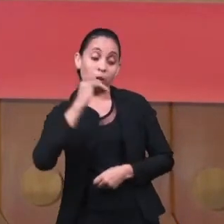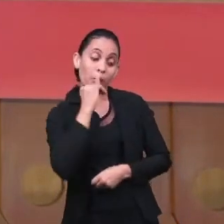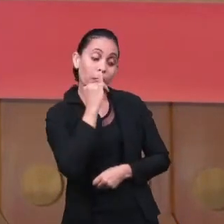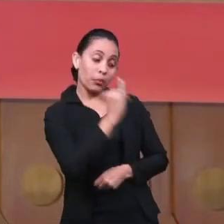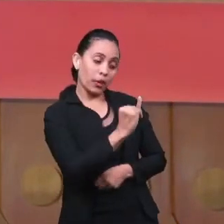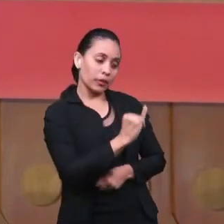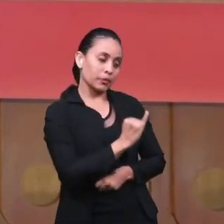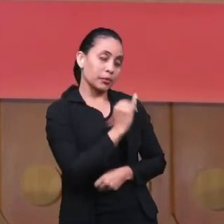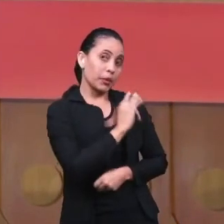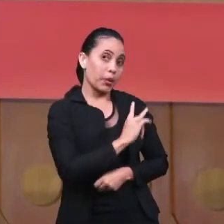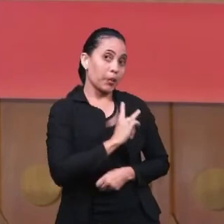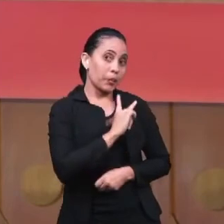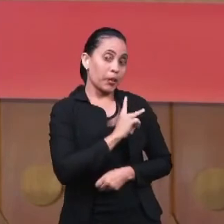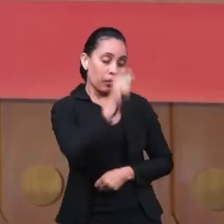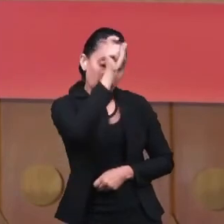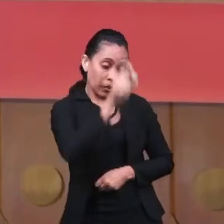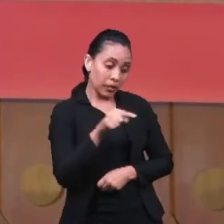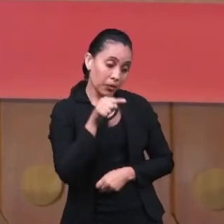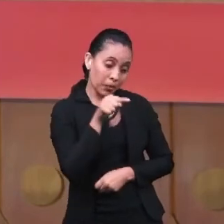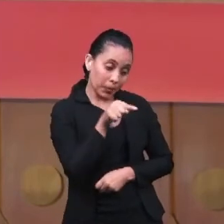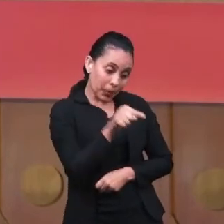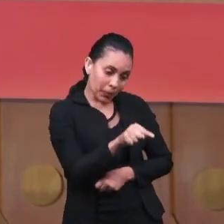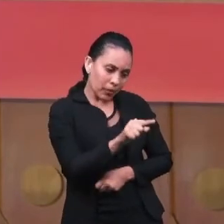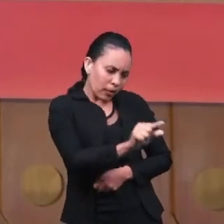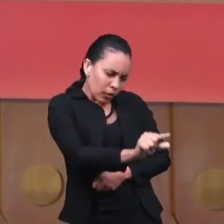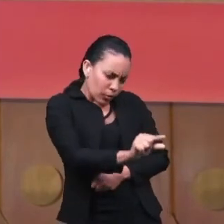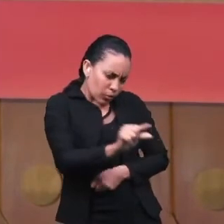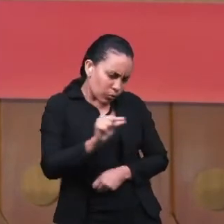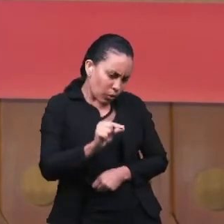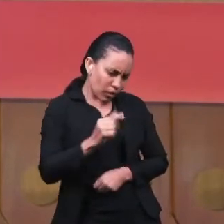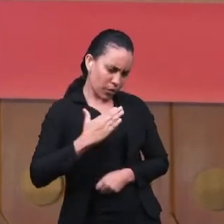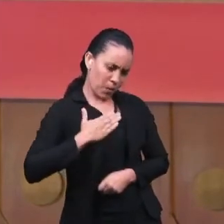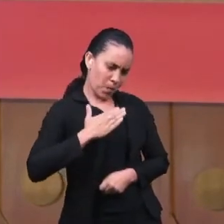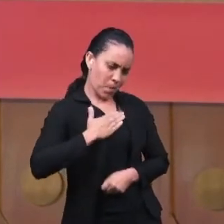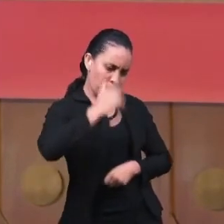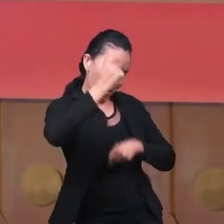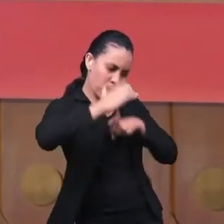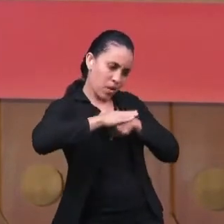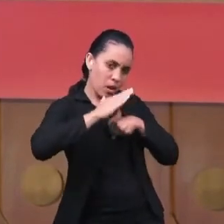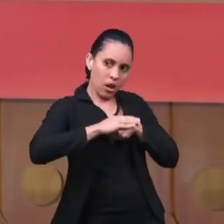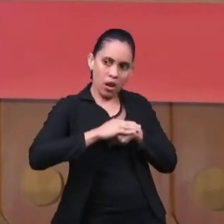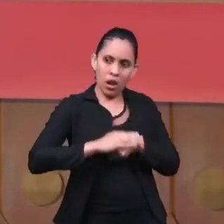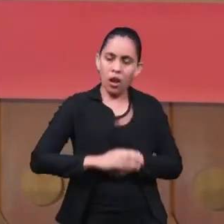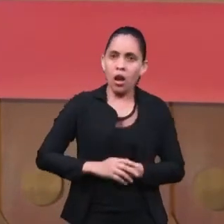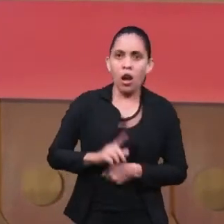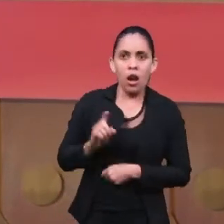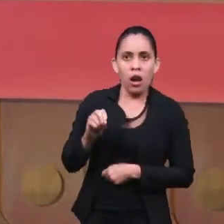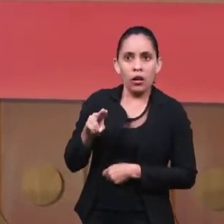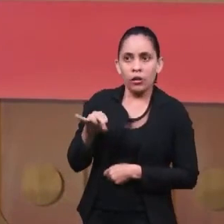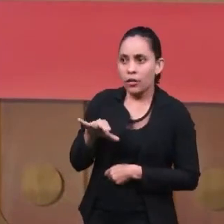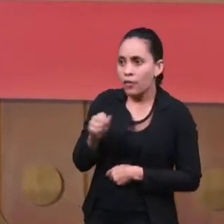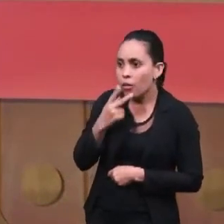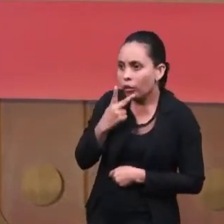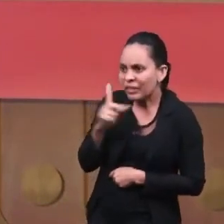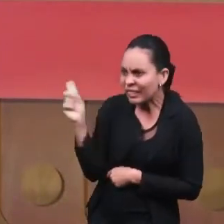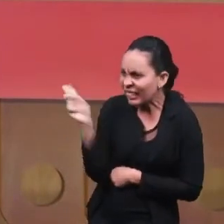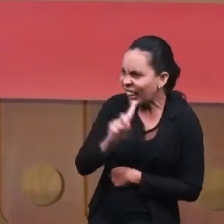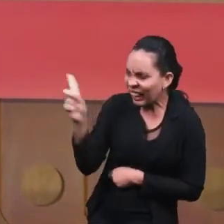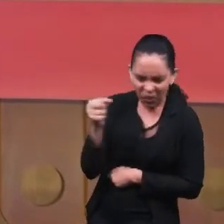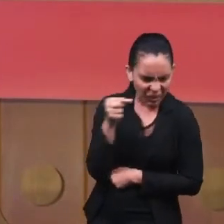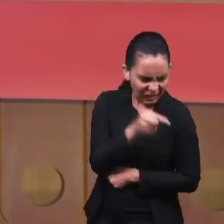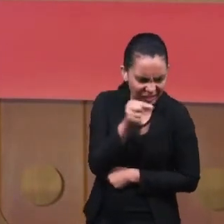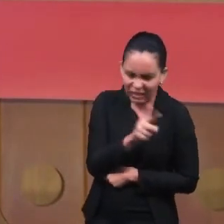de Paulo, dizendo: este é para mim um vaso escolhido. Ananias está lá: não, Senhor, esse homem não, esse homem